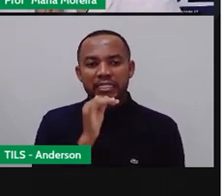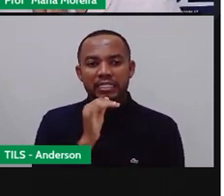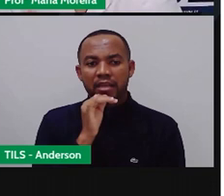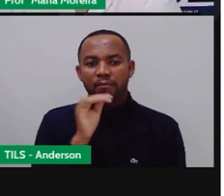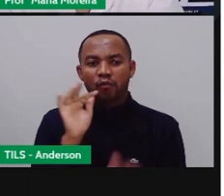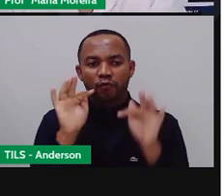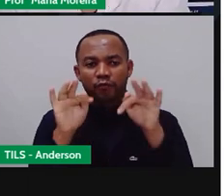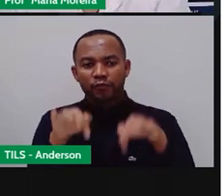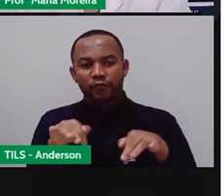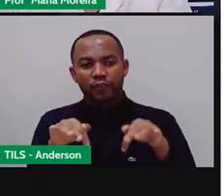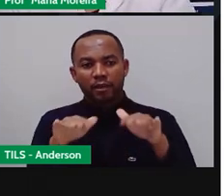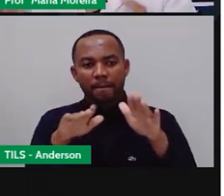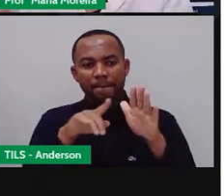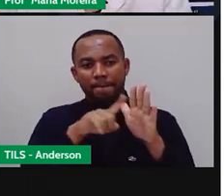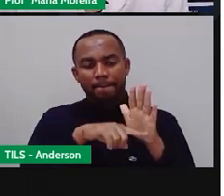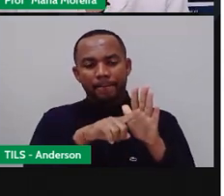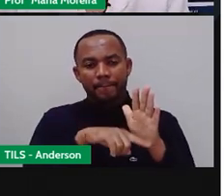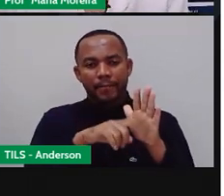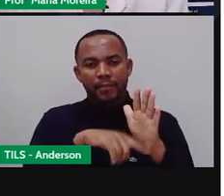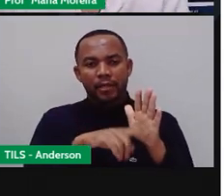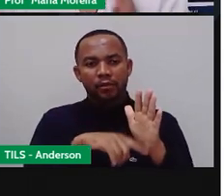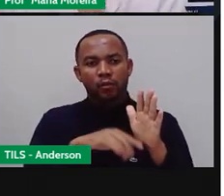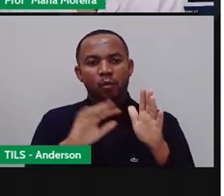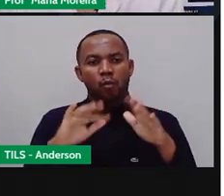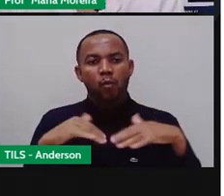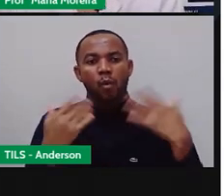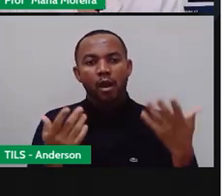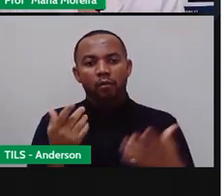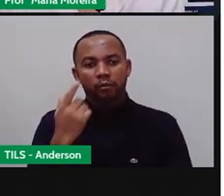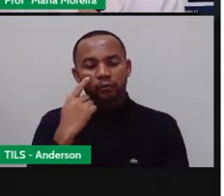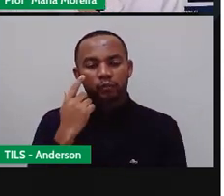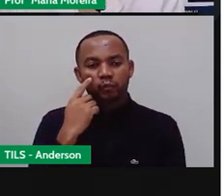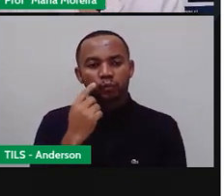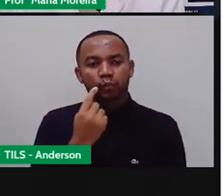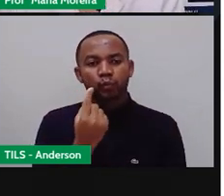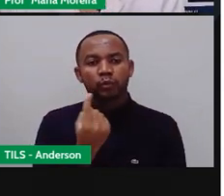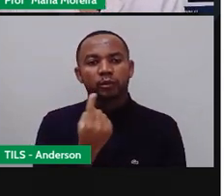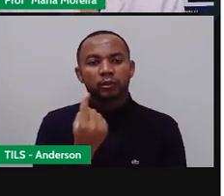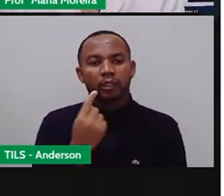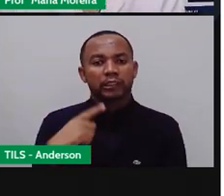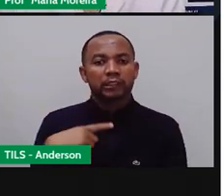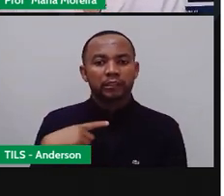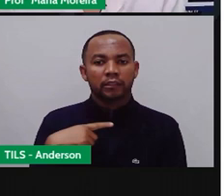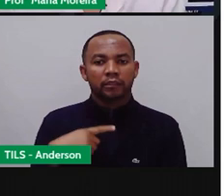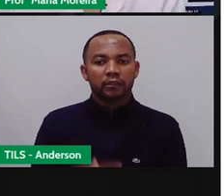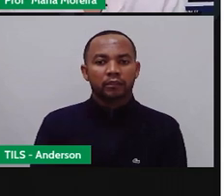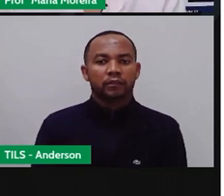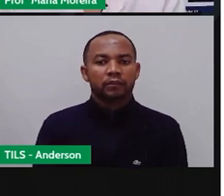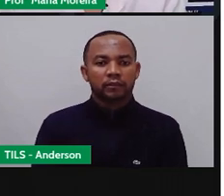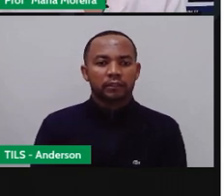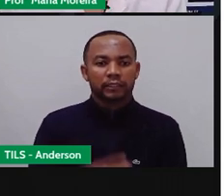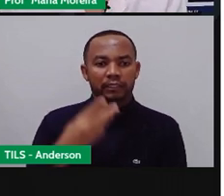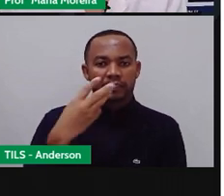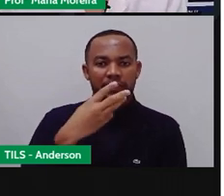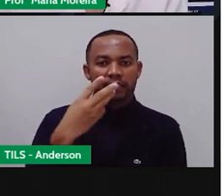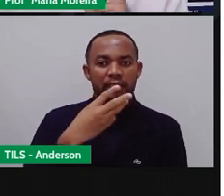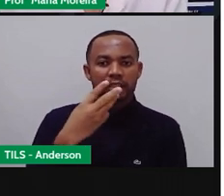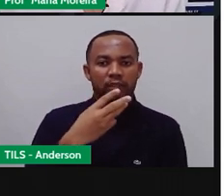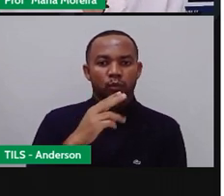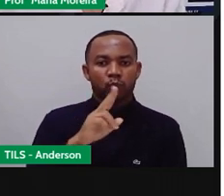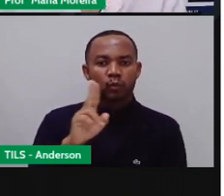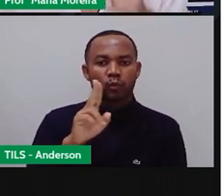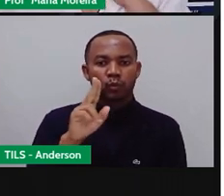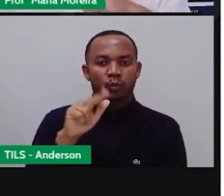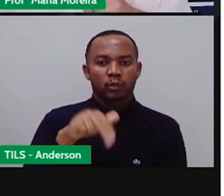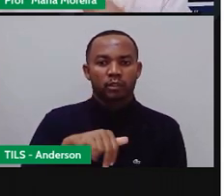final é a minha menor quantidade então será o que Quantas unidades eu tenho olha três unidades